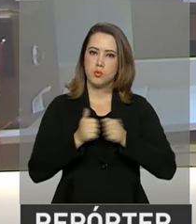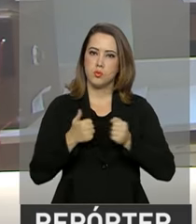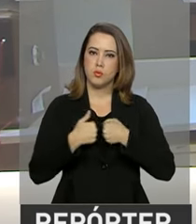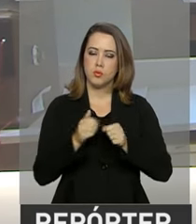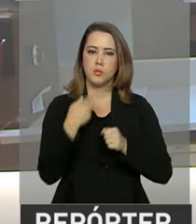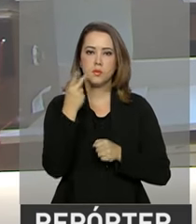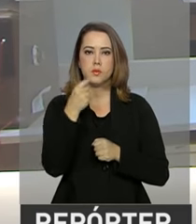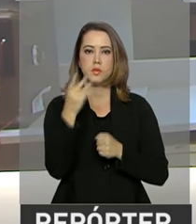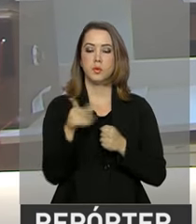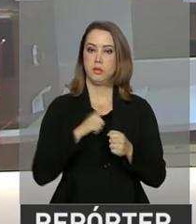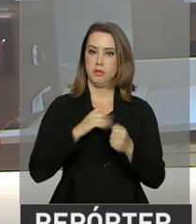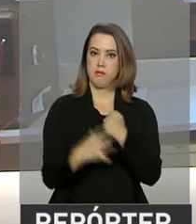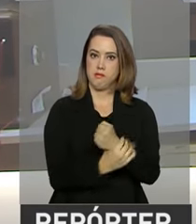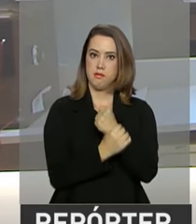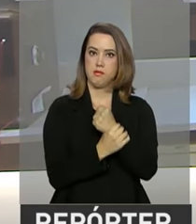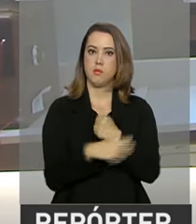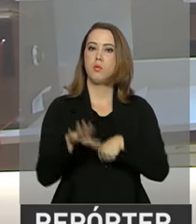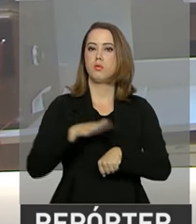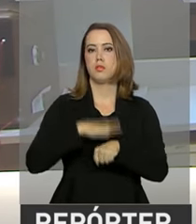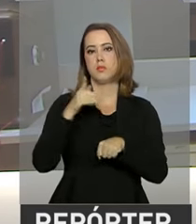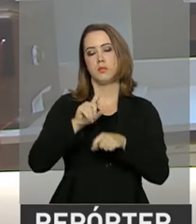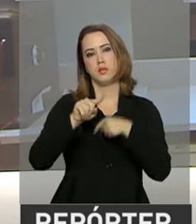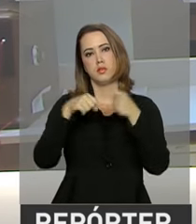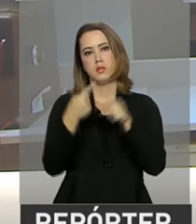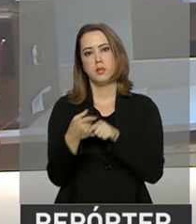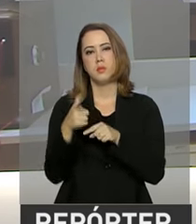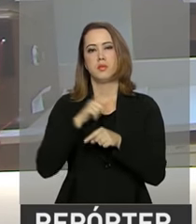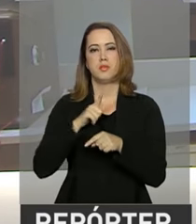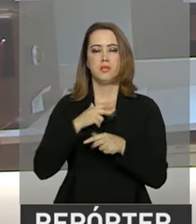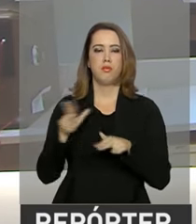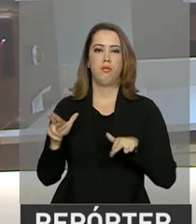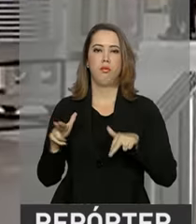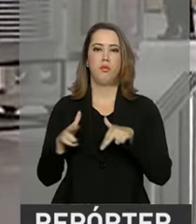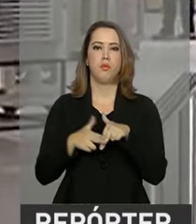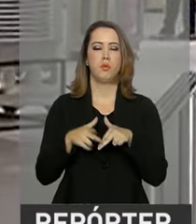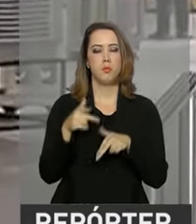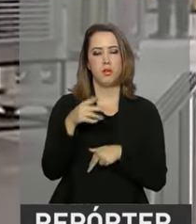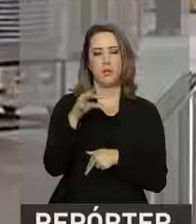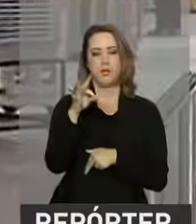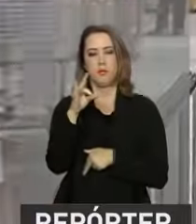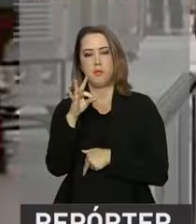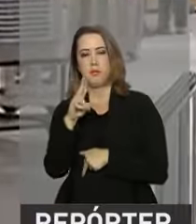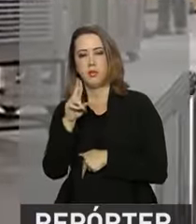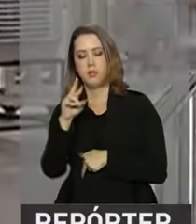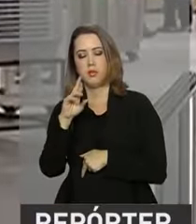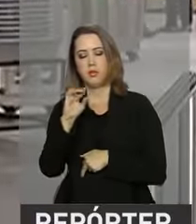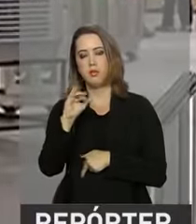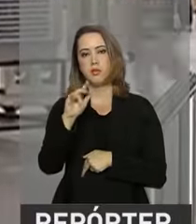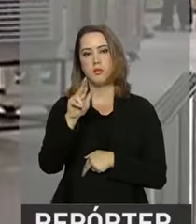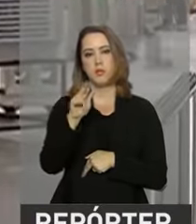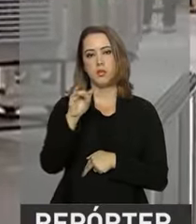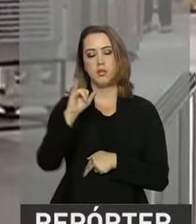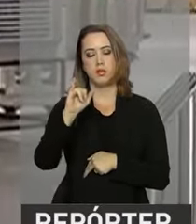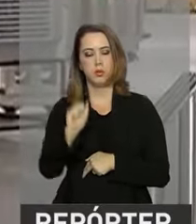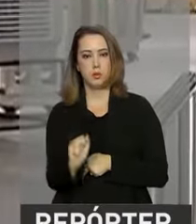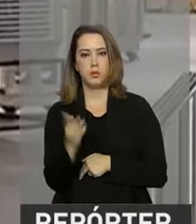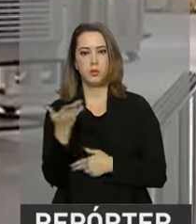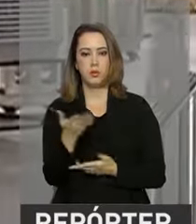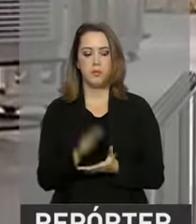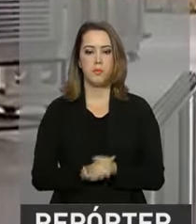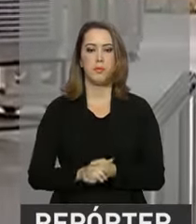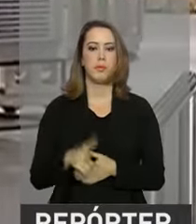terminais terá reforço depois do atentado desta semana na Turquia. 1 milhão de pessoas entre atletas,